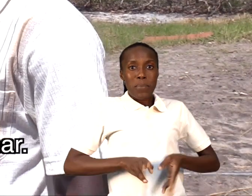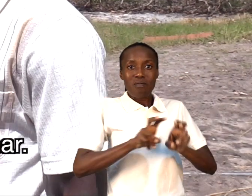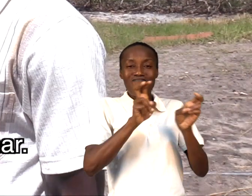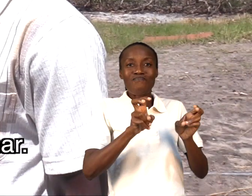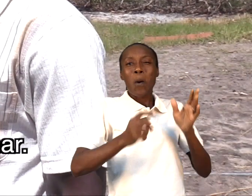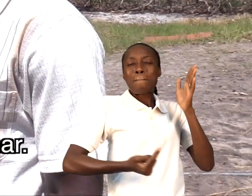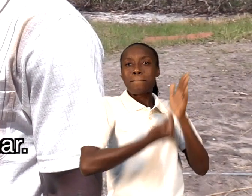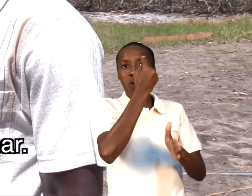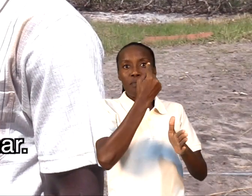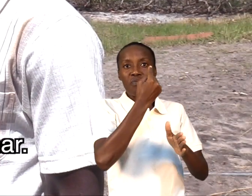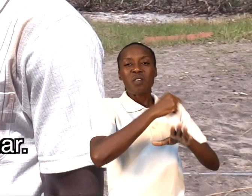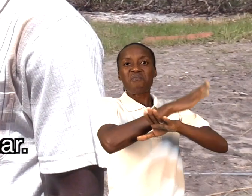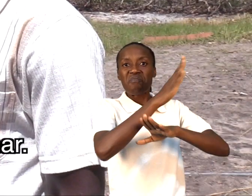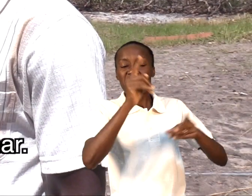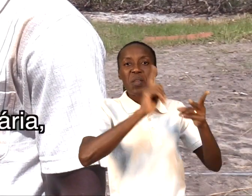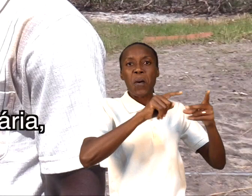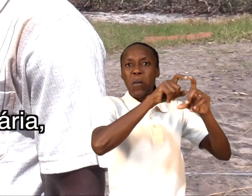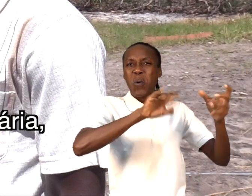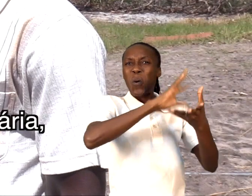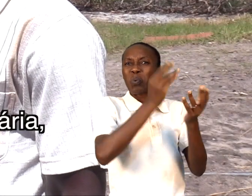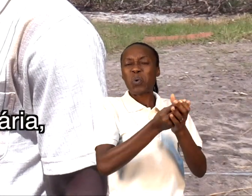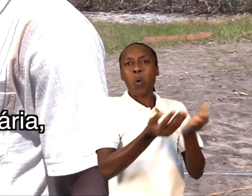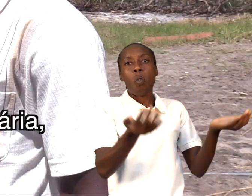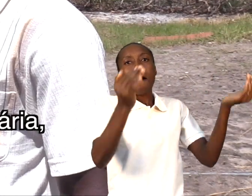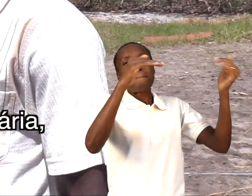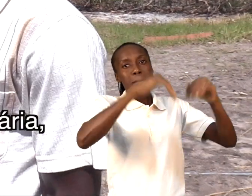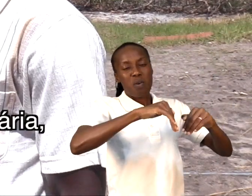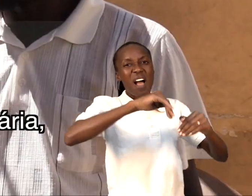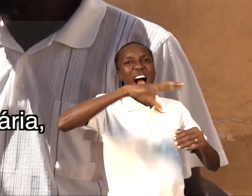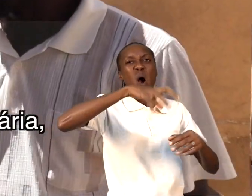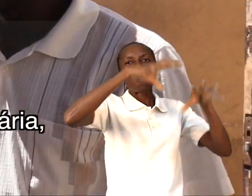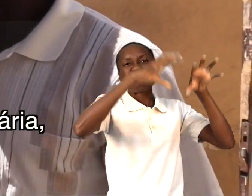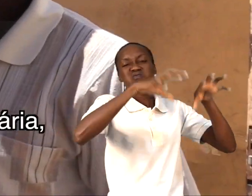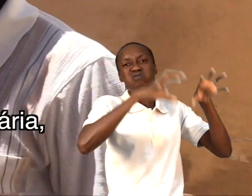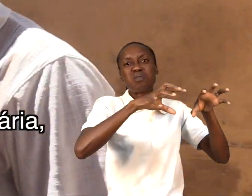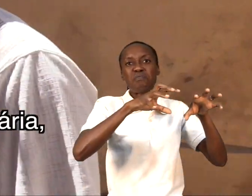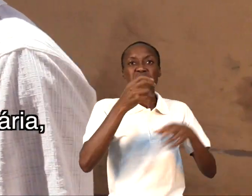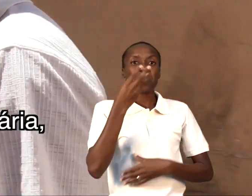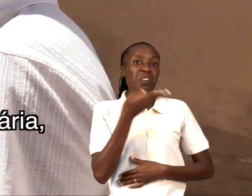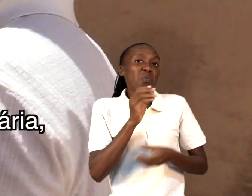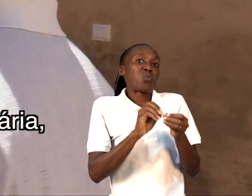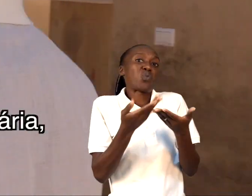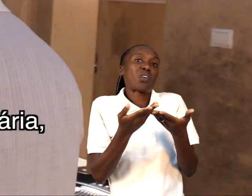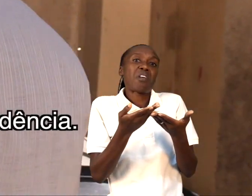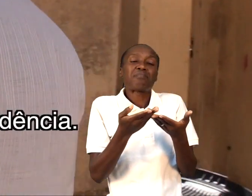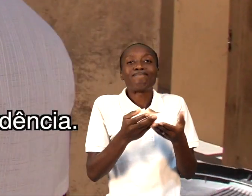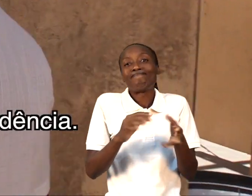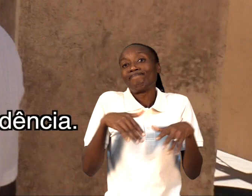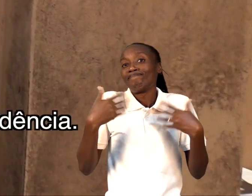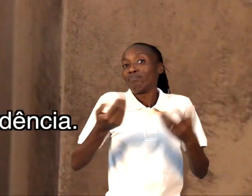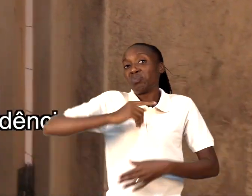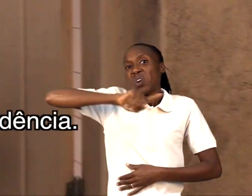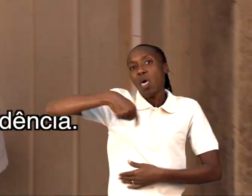estava lá, acabou por molhar. Estão vendo que não tem mais nada a fazer na unidade sanitária. Voltamos para casa para tentarmos